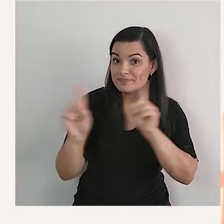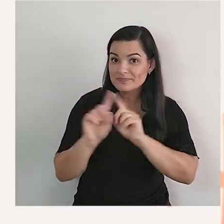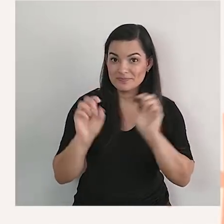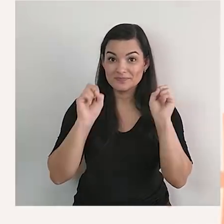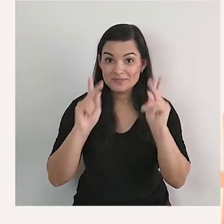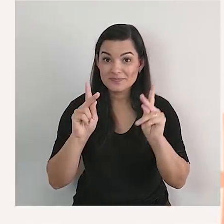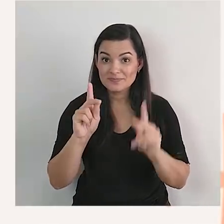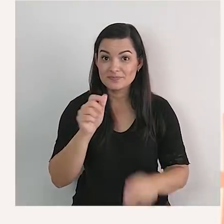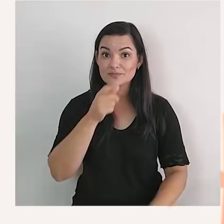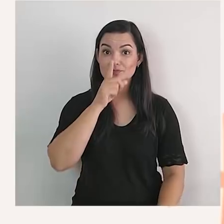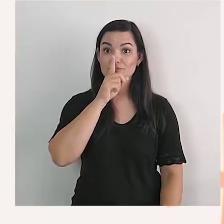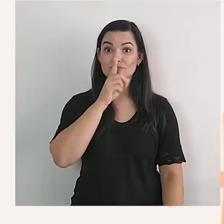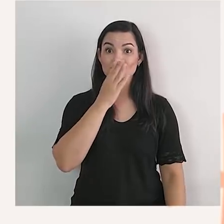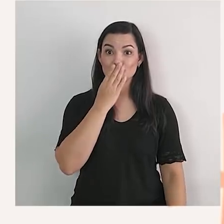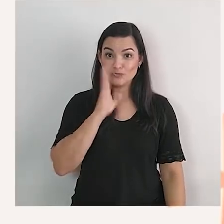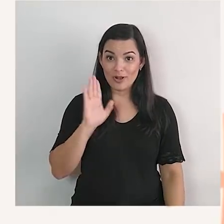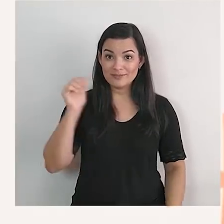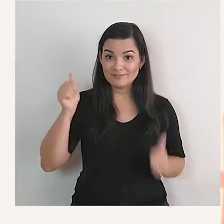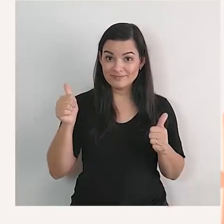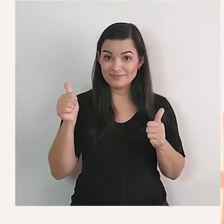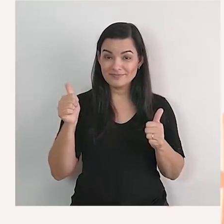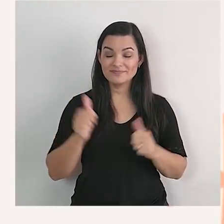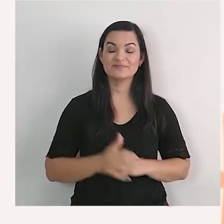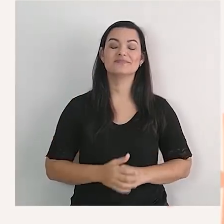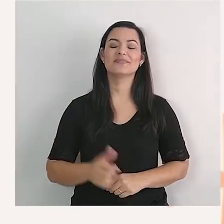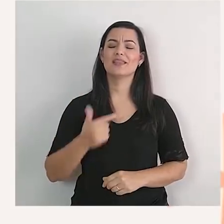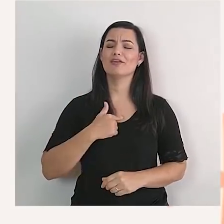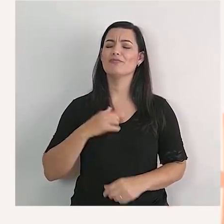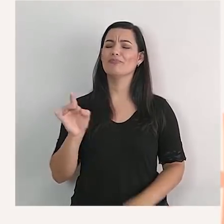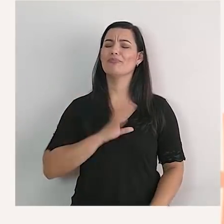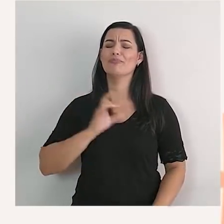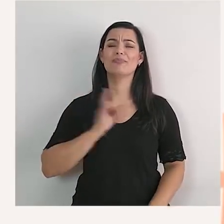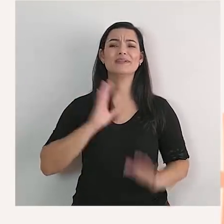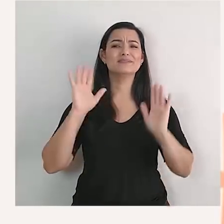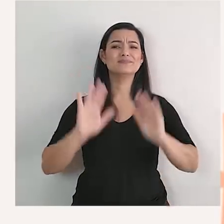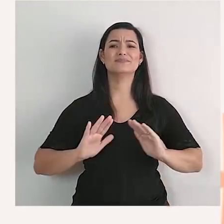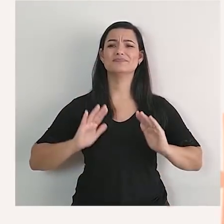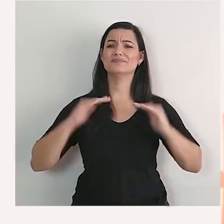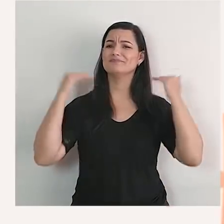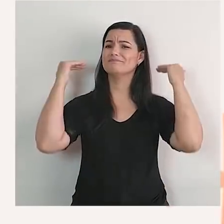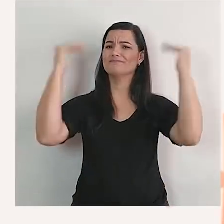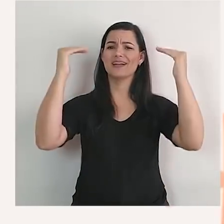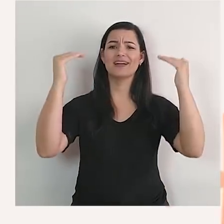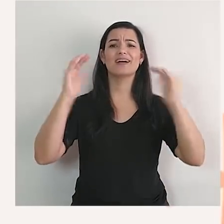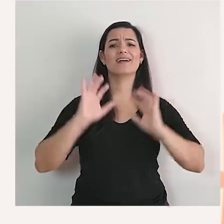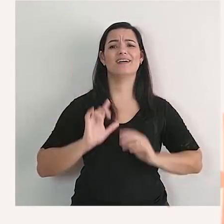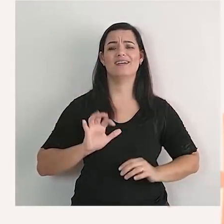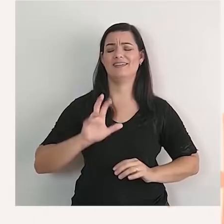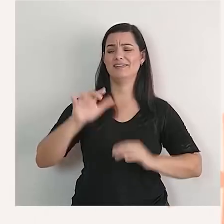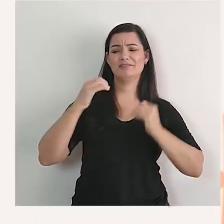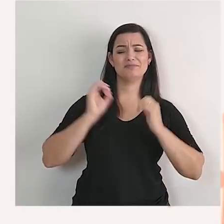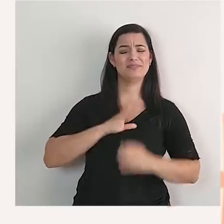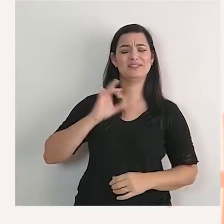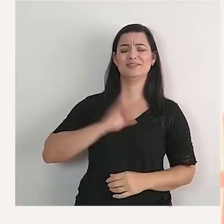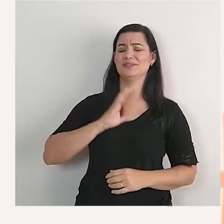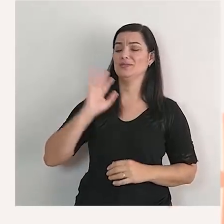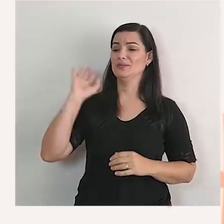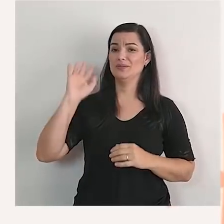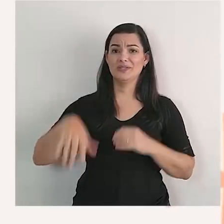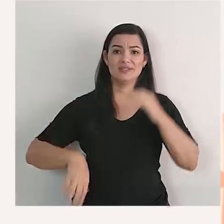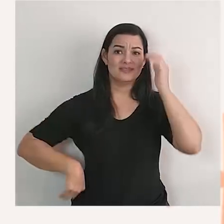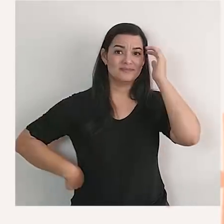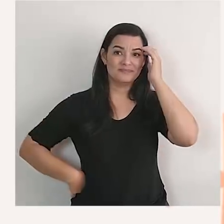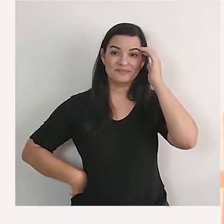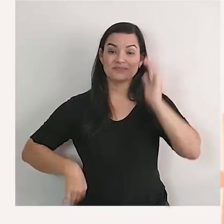segredo bem guardado? Bom, eu morro de medo de aranha. Eu morro de medo de